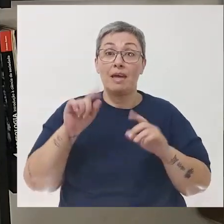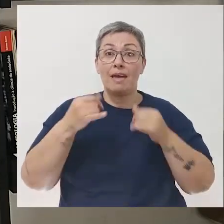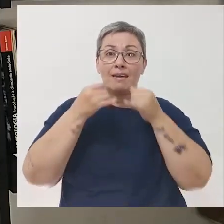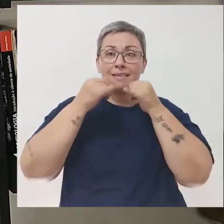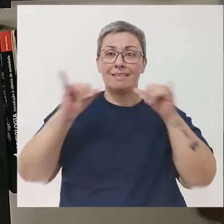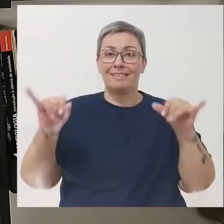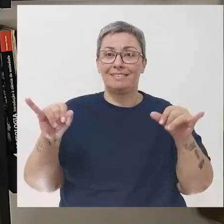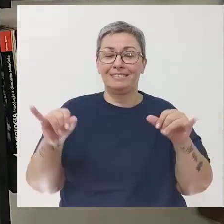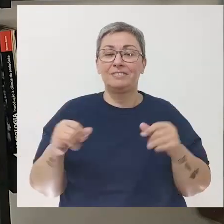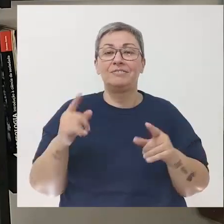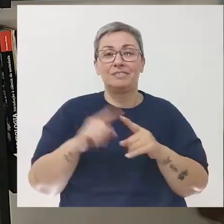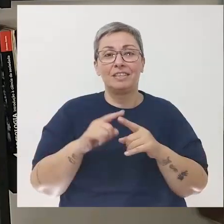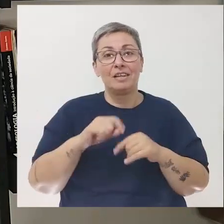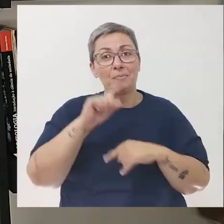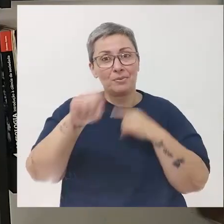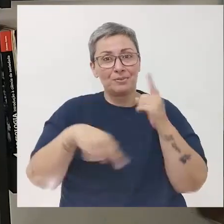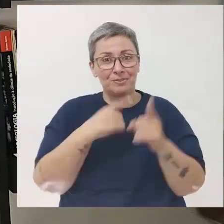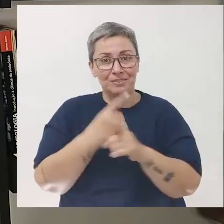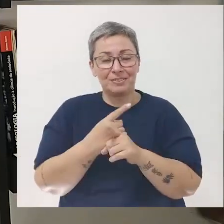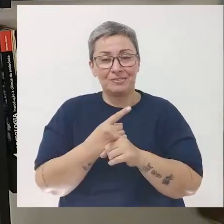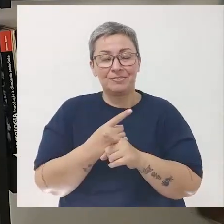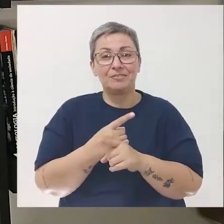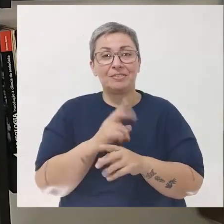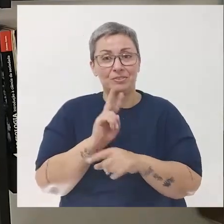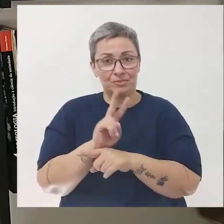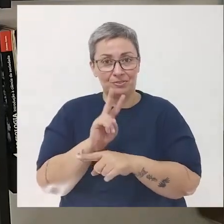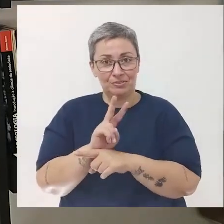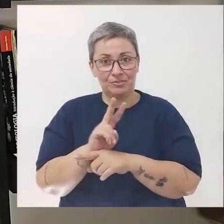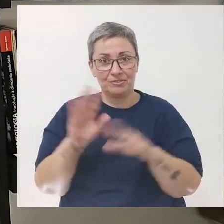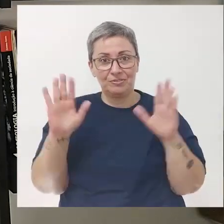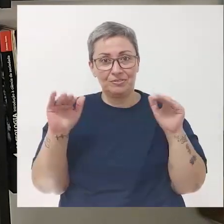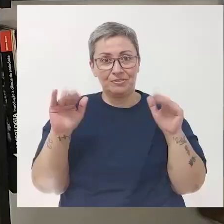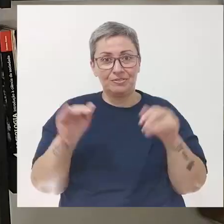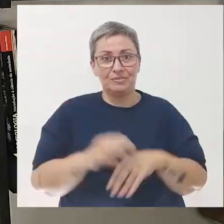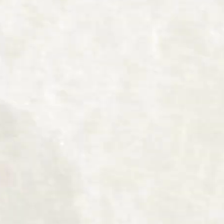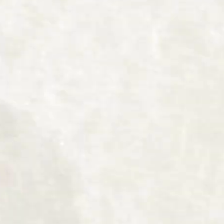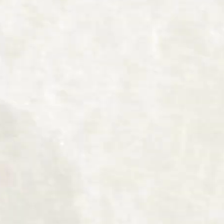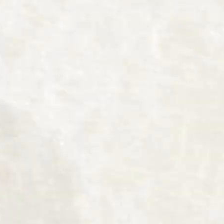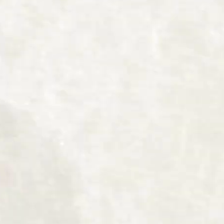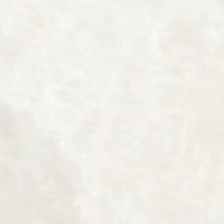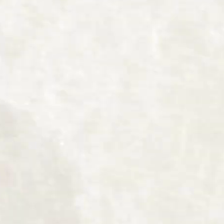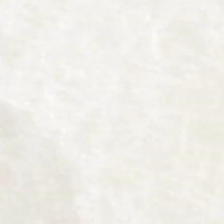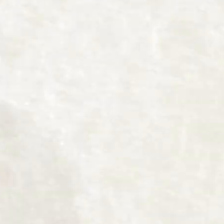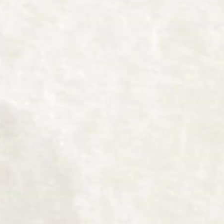energia. Vejo vocês lá. Cuidem-se. Tchau, tchau.